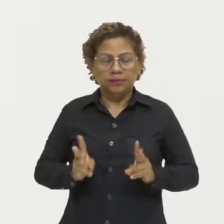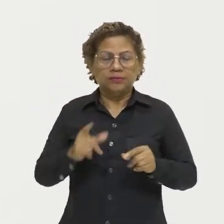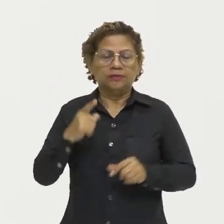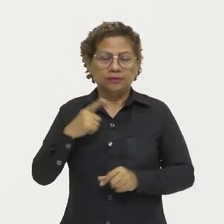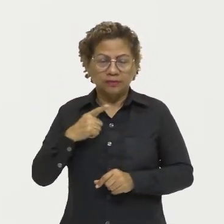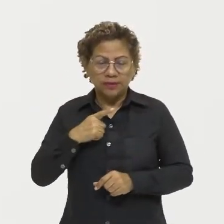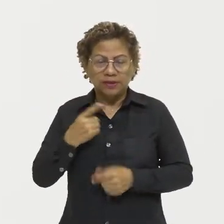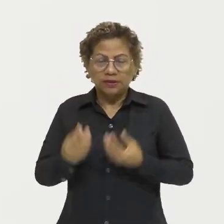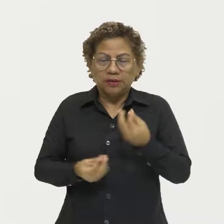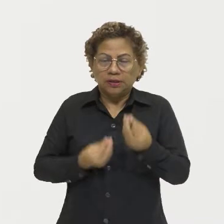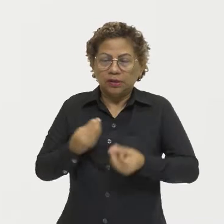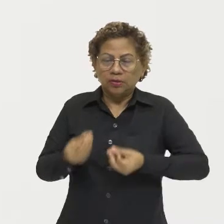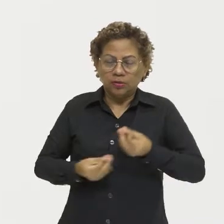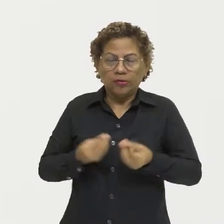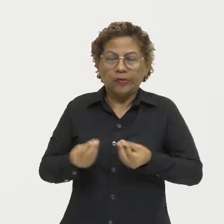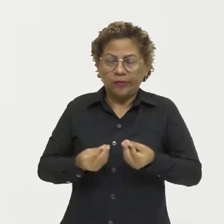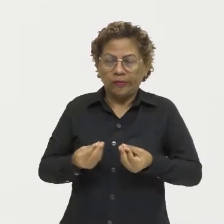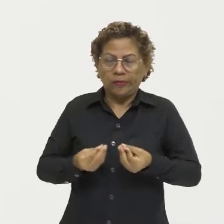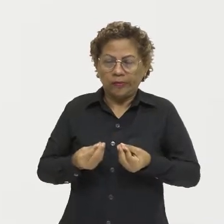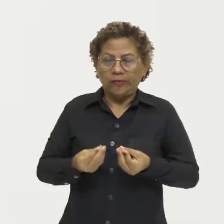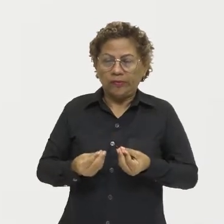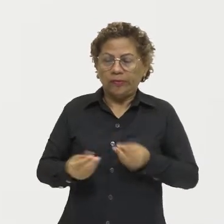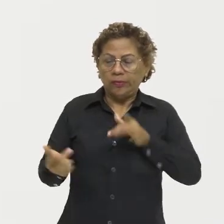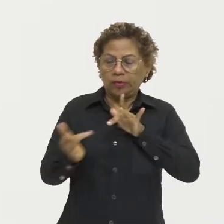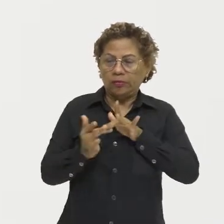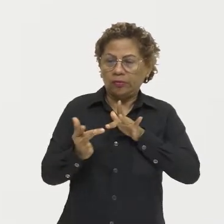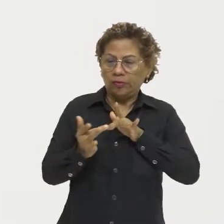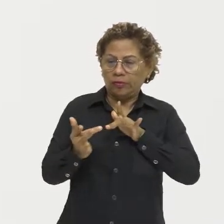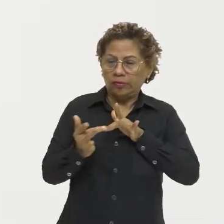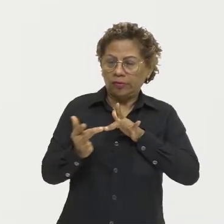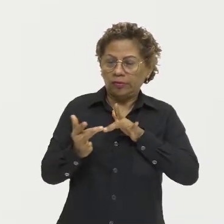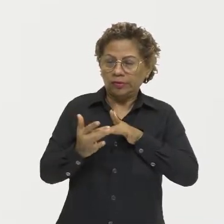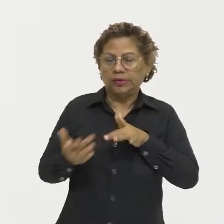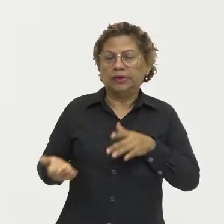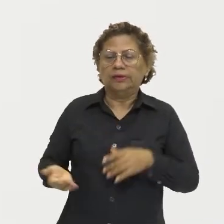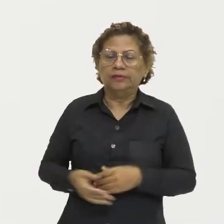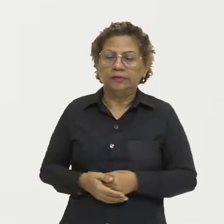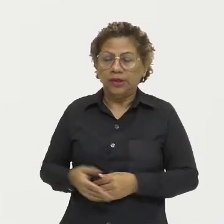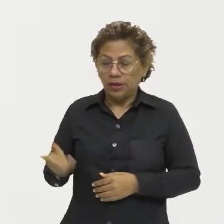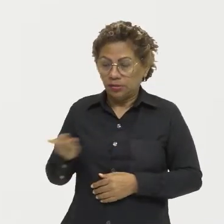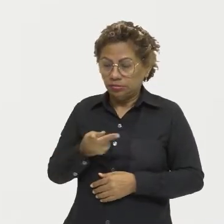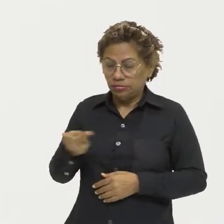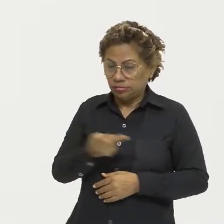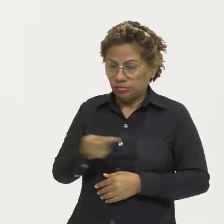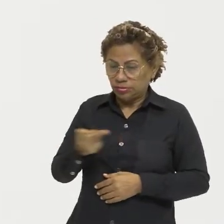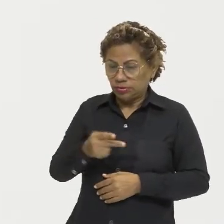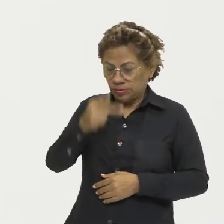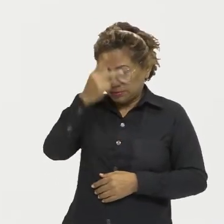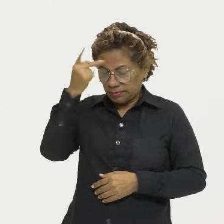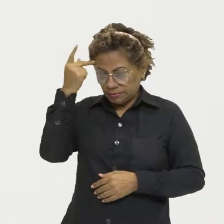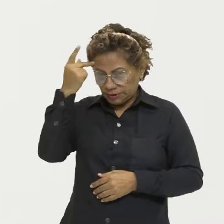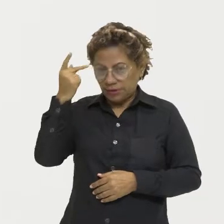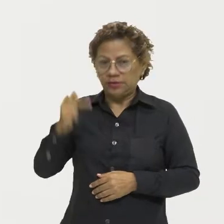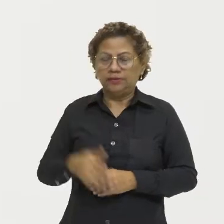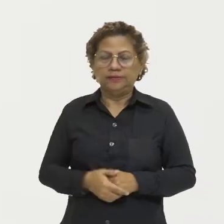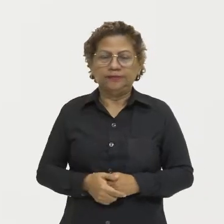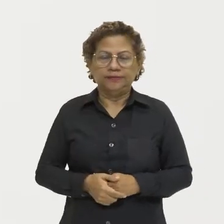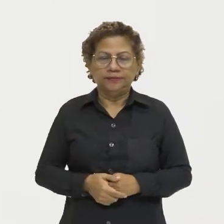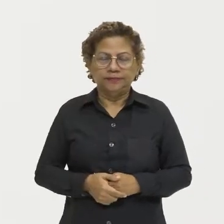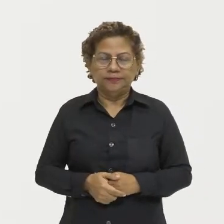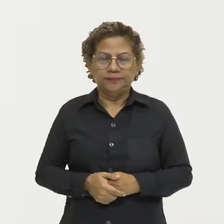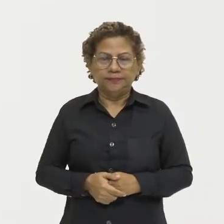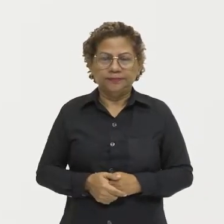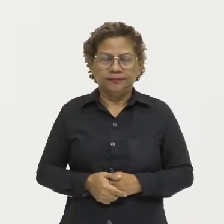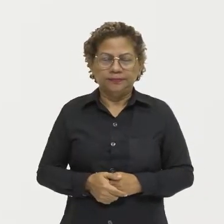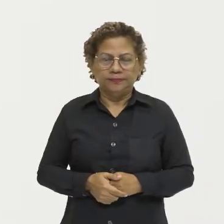tendo essa forma de manter o contato, né, entre os falantes. Então, seguindo, nós